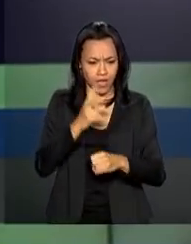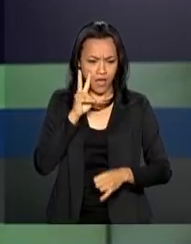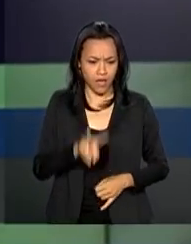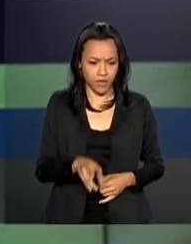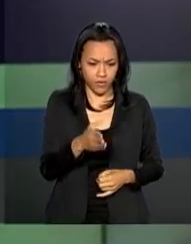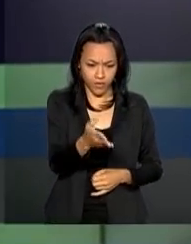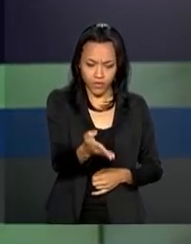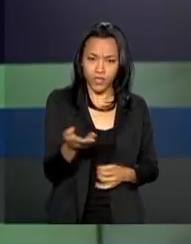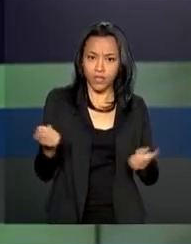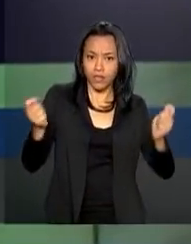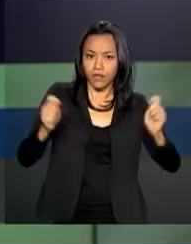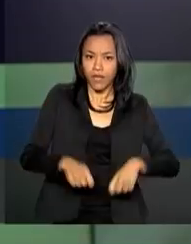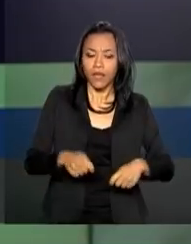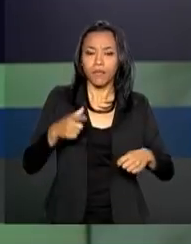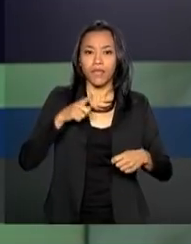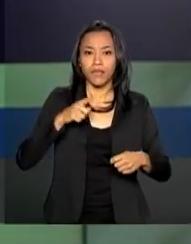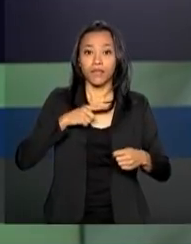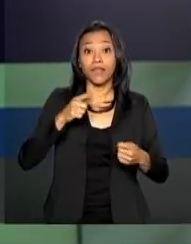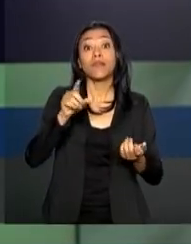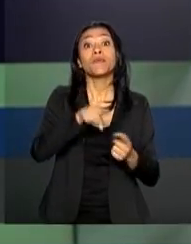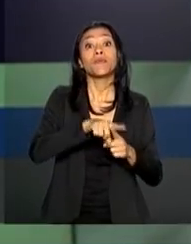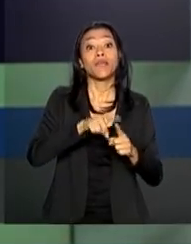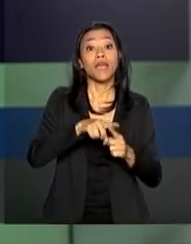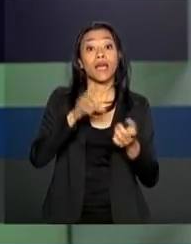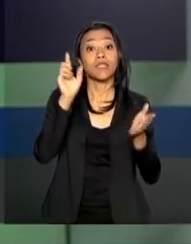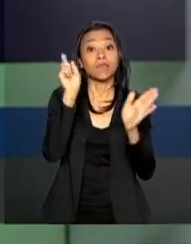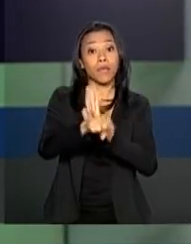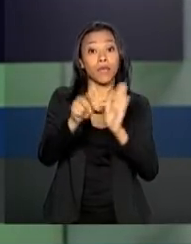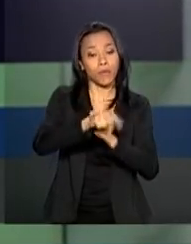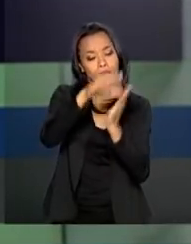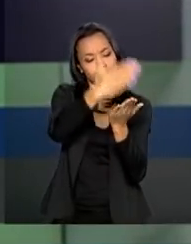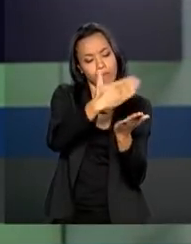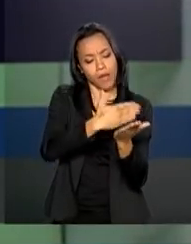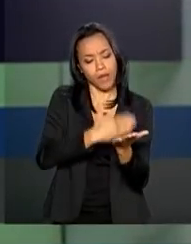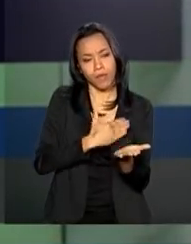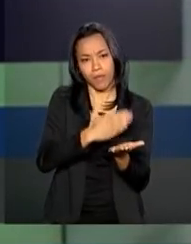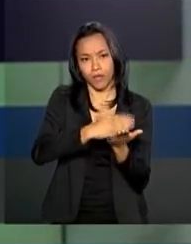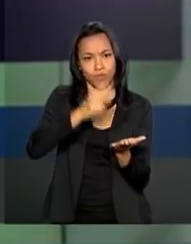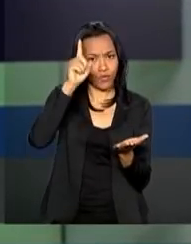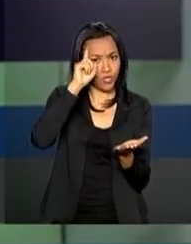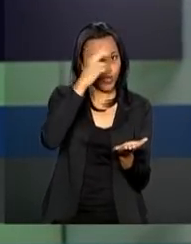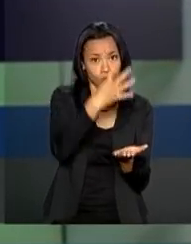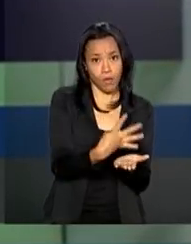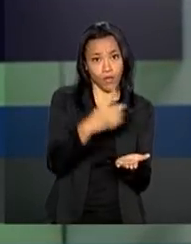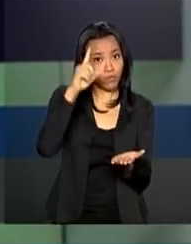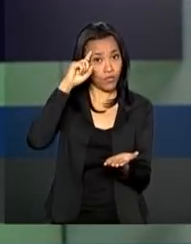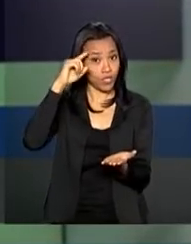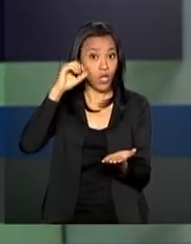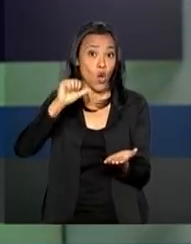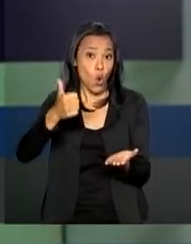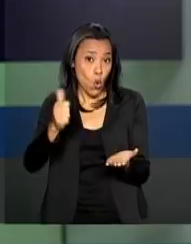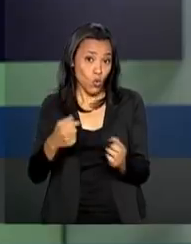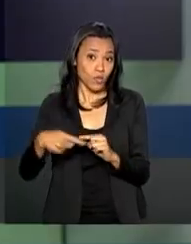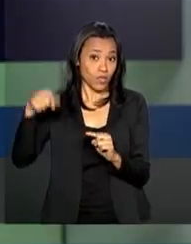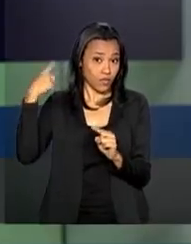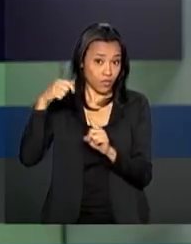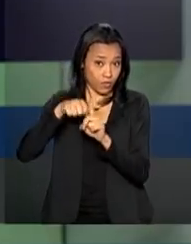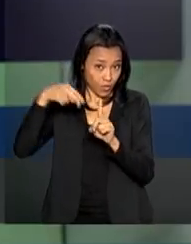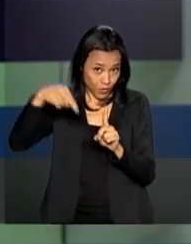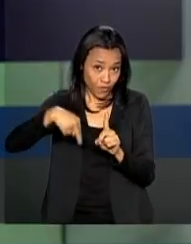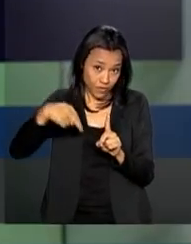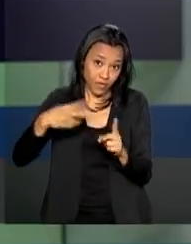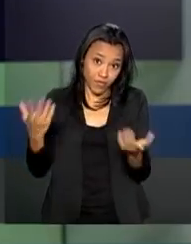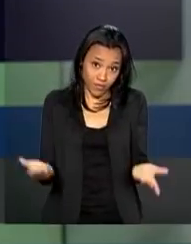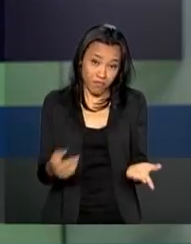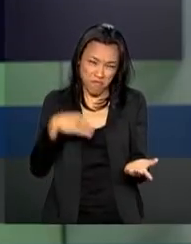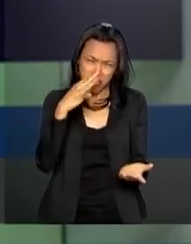mesmo endereço, é possível encontrar os cadernos de questões aplicados nos últimos dias 4 e 11 de novembro a mais de 4 milhões de